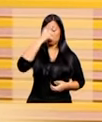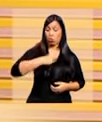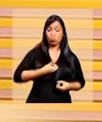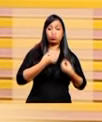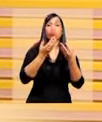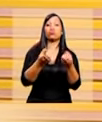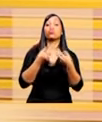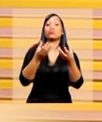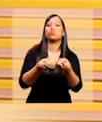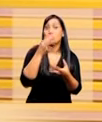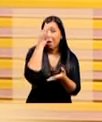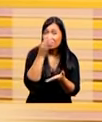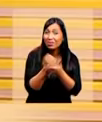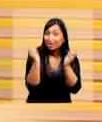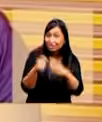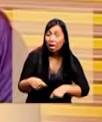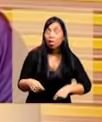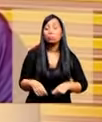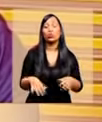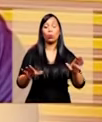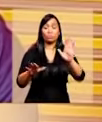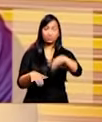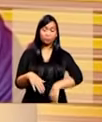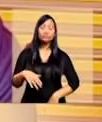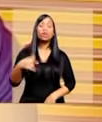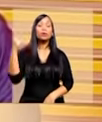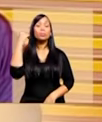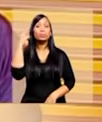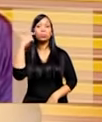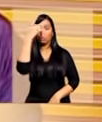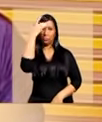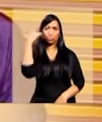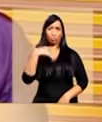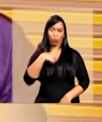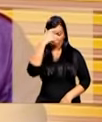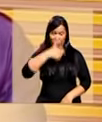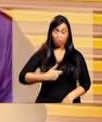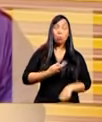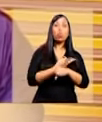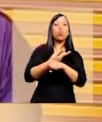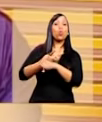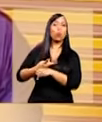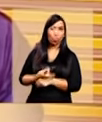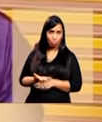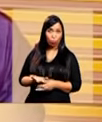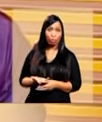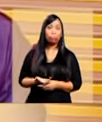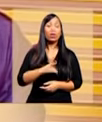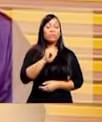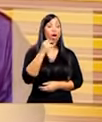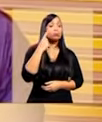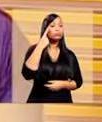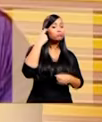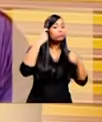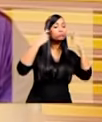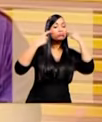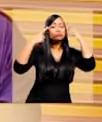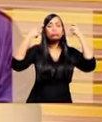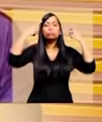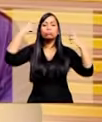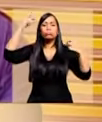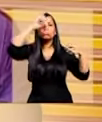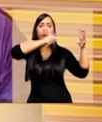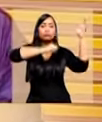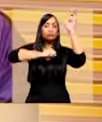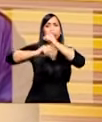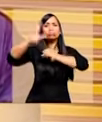de uma pessoa para outra ou não? Então vamos pensar assim, o ser humano ele é um ser que busca. Nessa busca ele vai criando